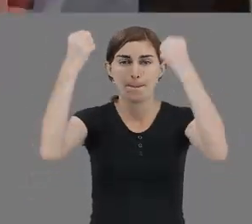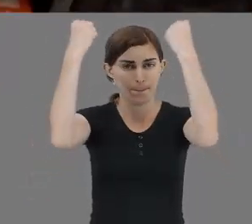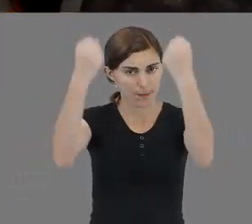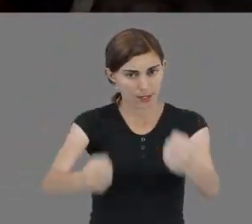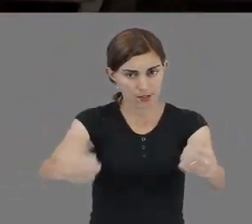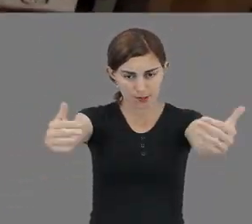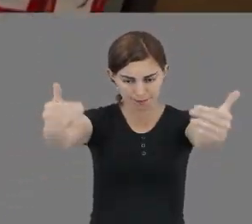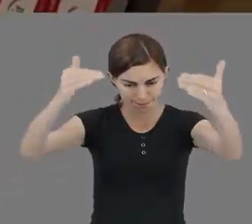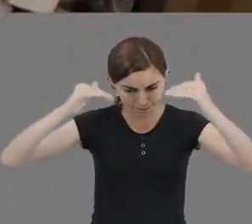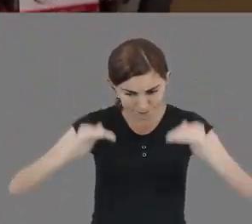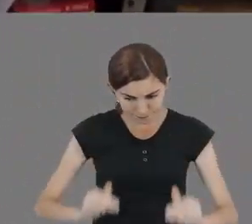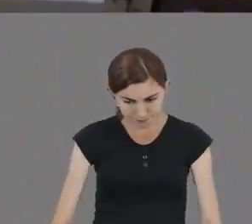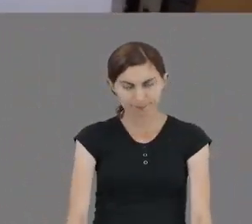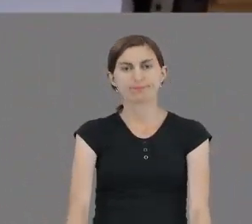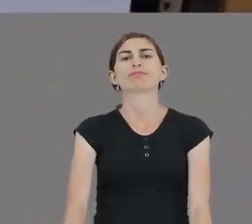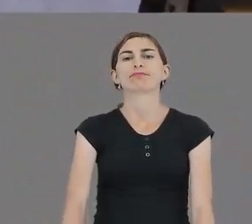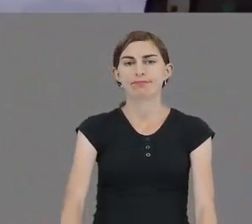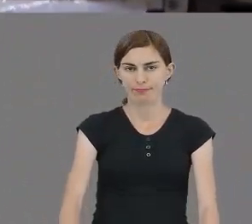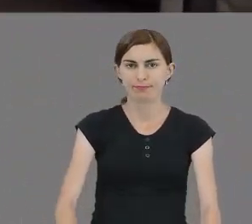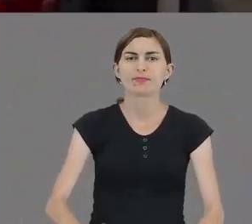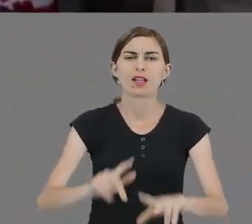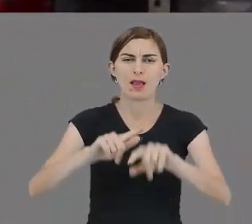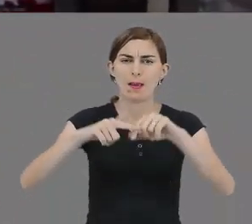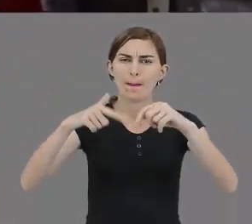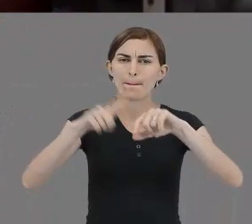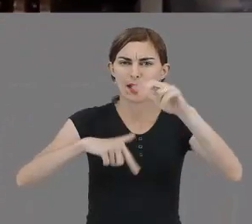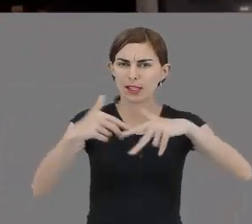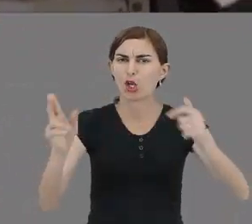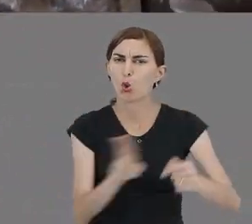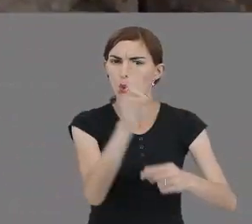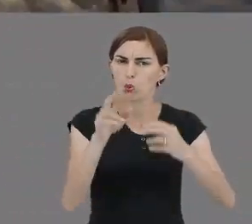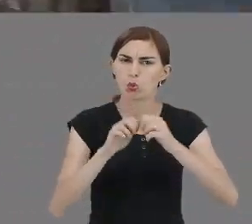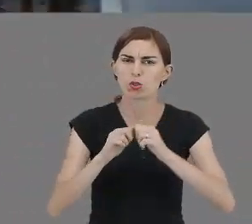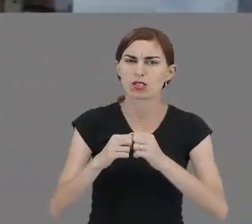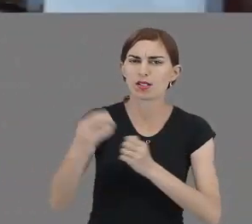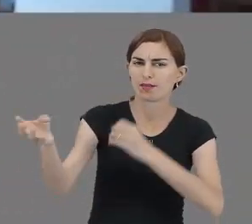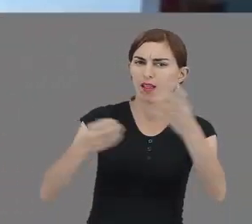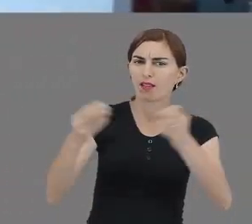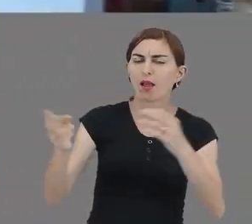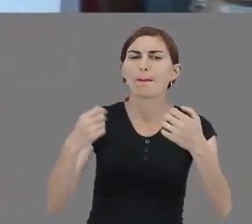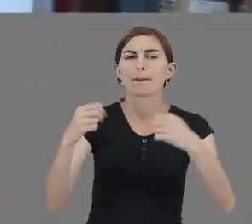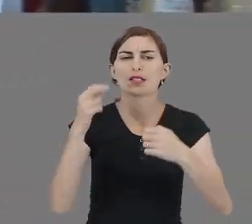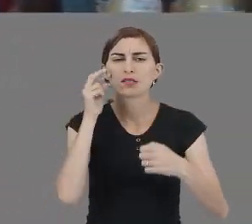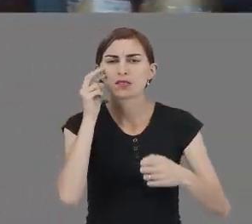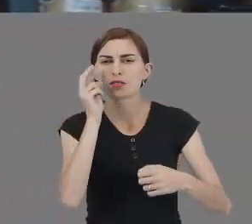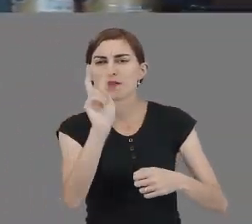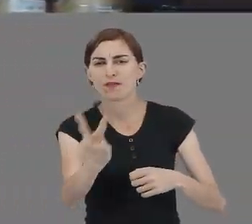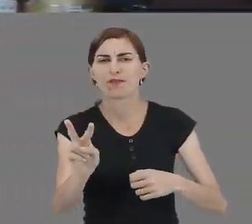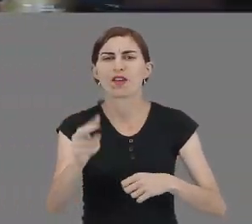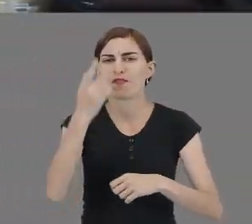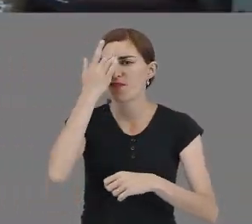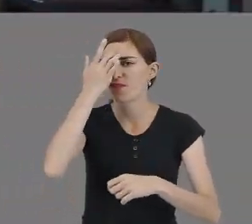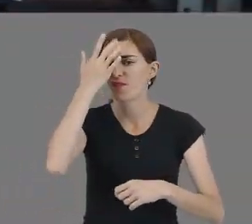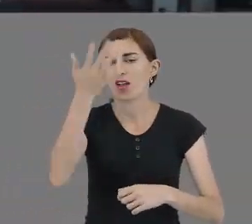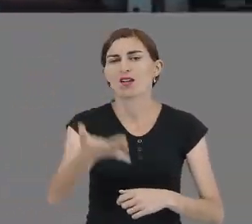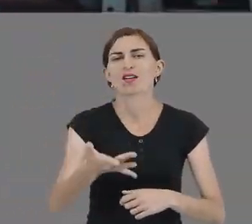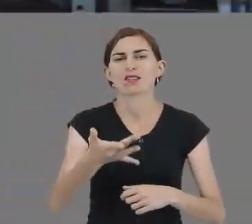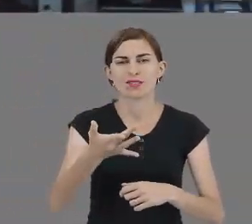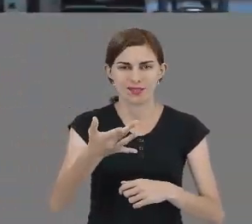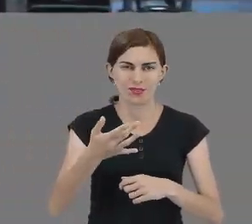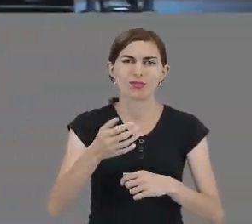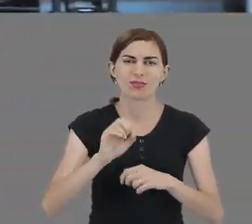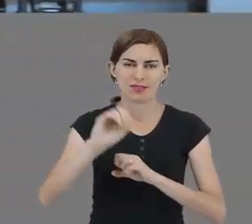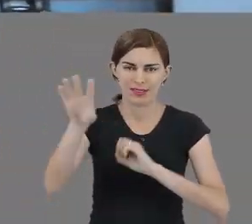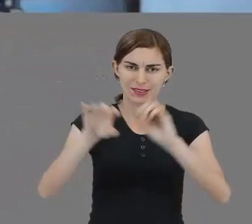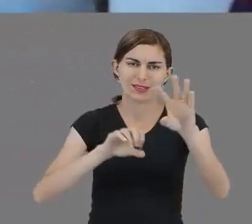pesados embaixo, os materiais de maior rotatividade precisam estar dispostos de maneira mais fácil